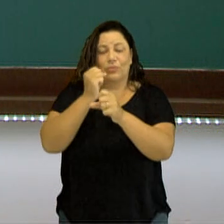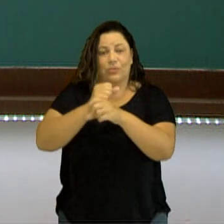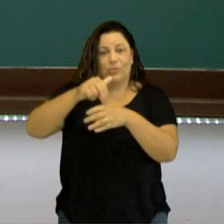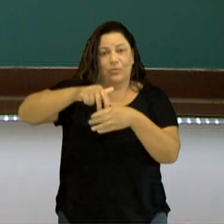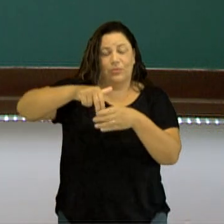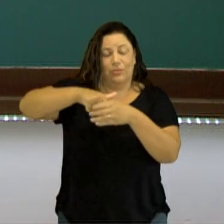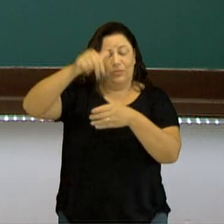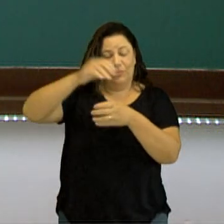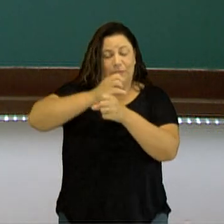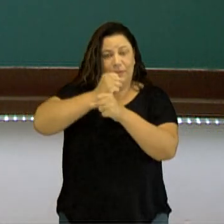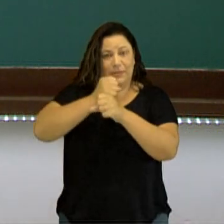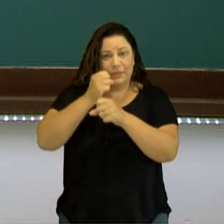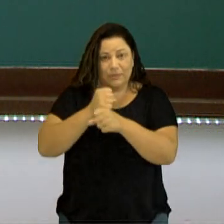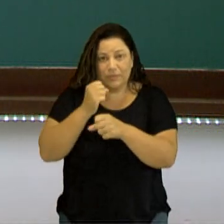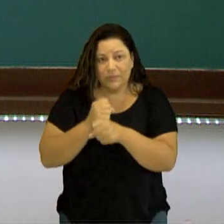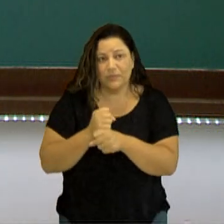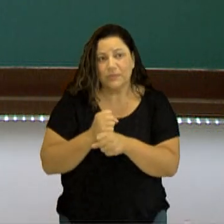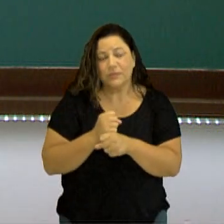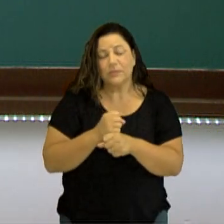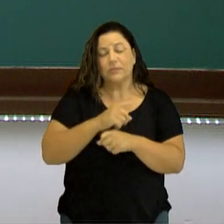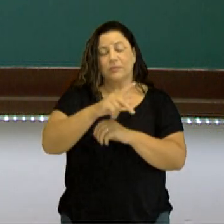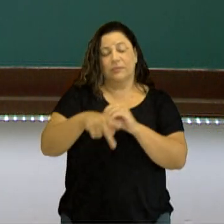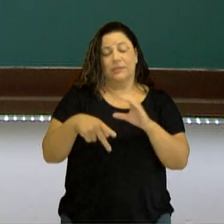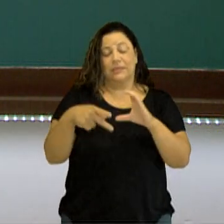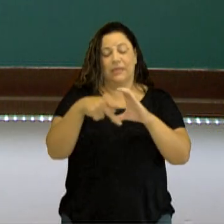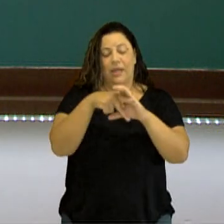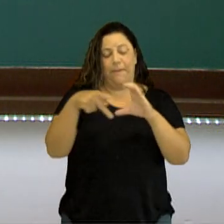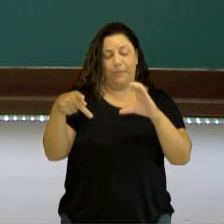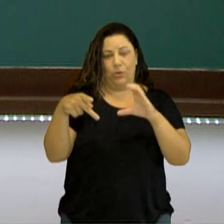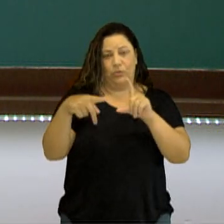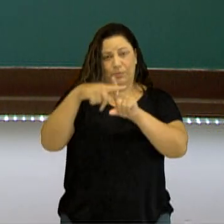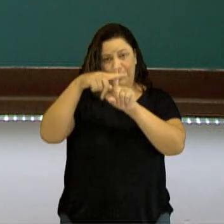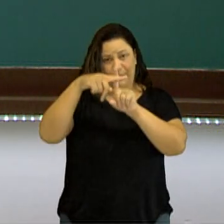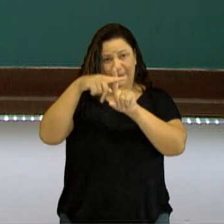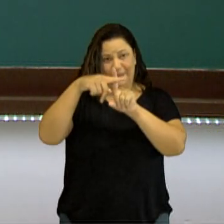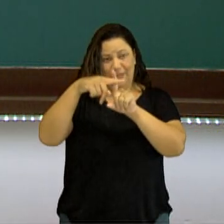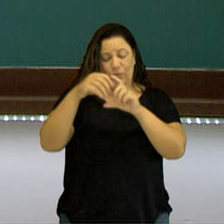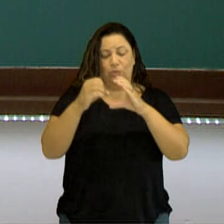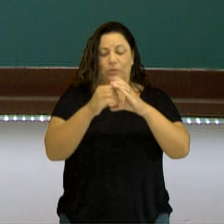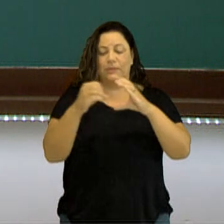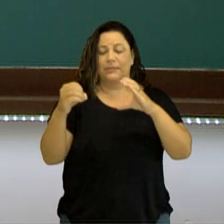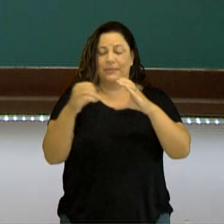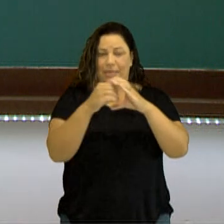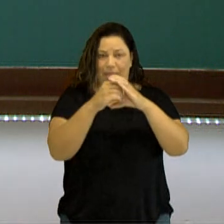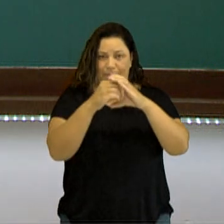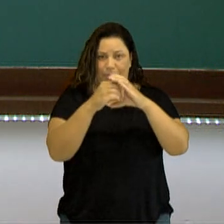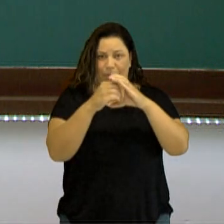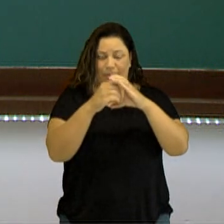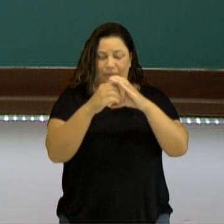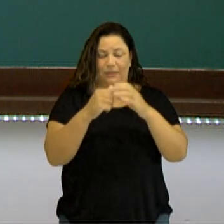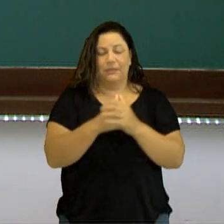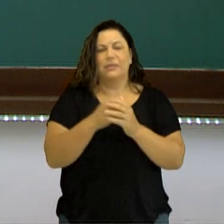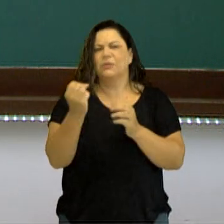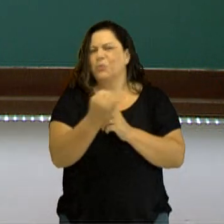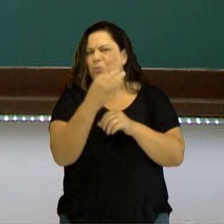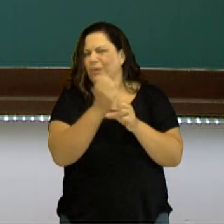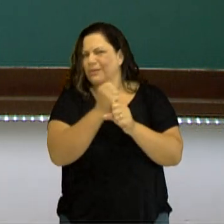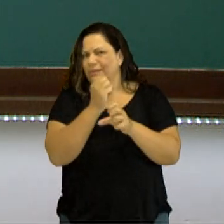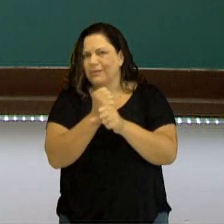dentro do núcleo são prótons, carga positiva, e nêutrons. Então, se eu tenho